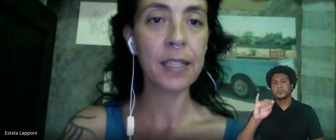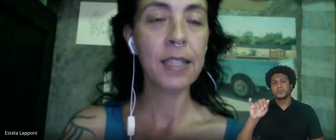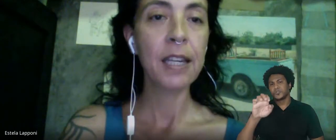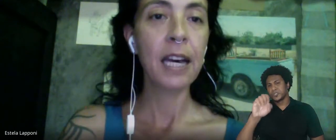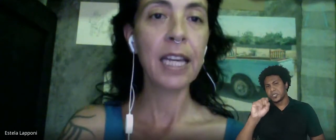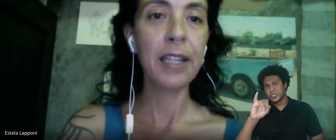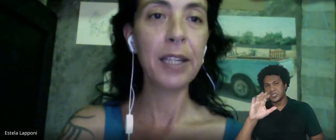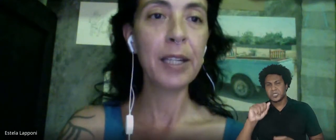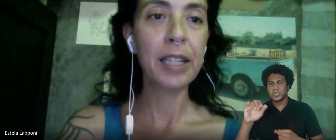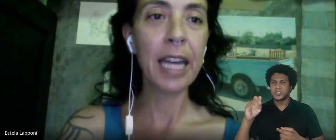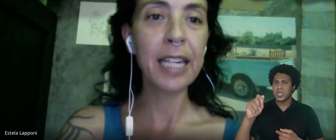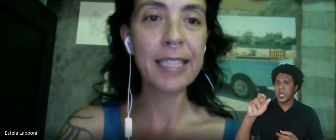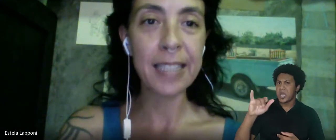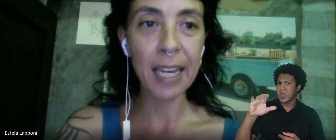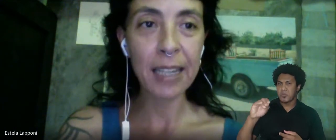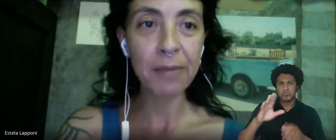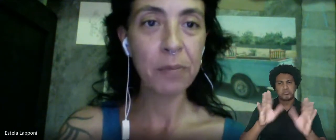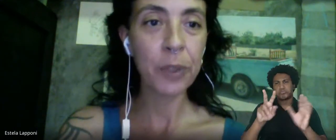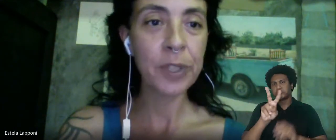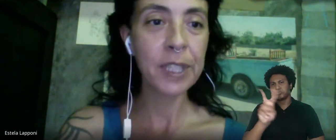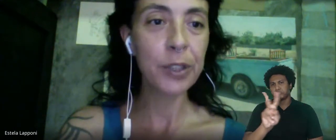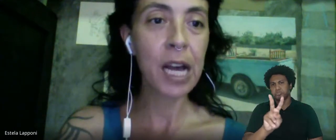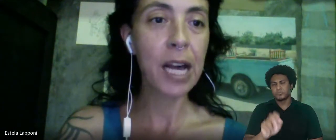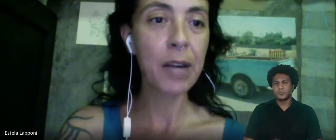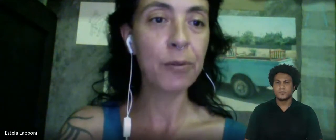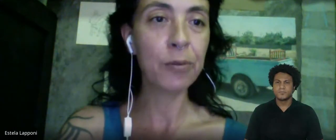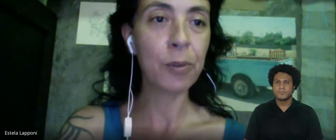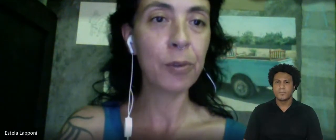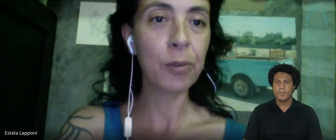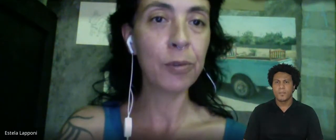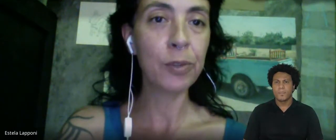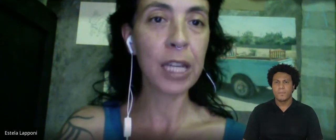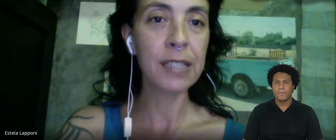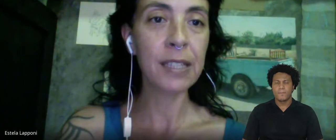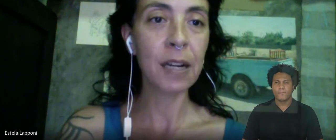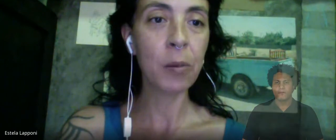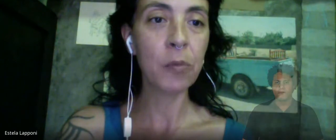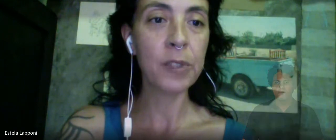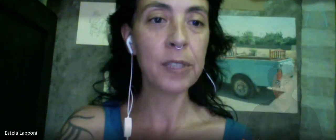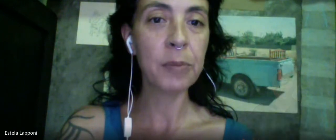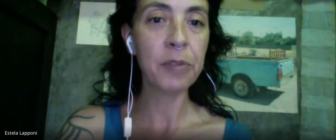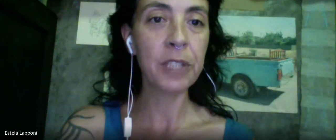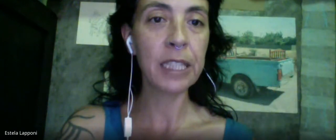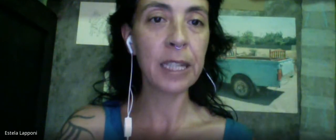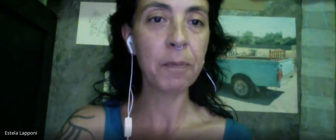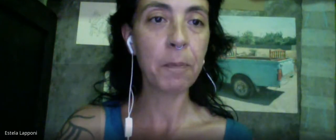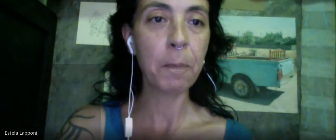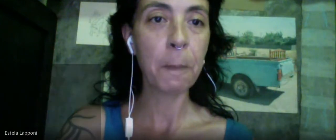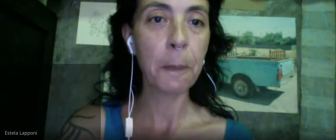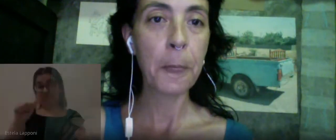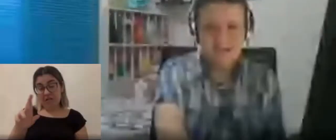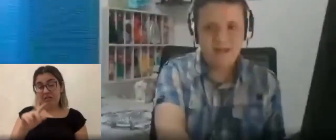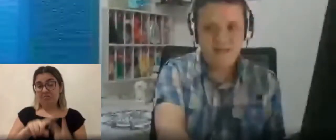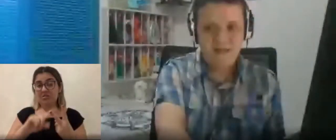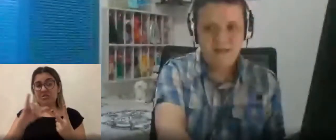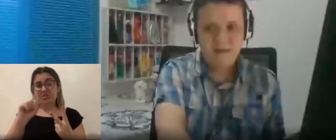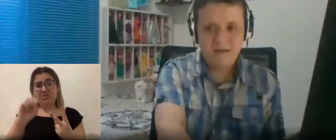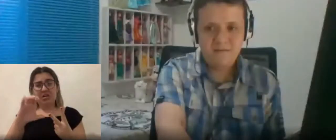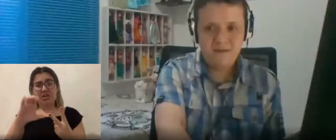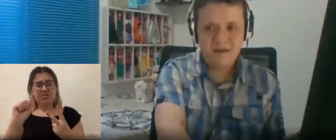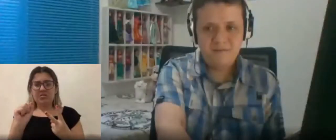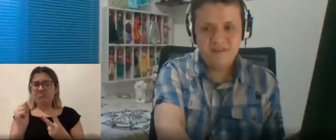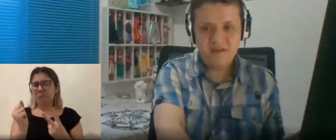vocês? Aí, quem quiser. Pode ser Edgar ou Jéssica, como vocês preferirem. Se a Jéssica quiser